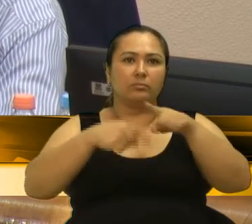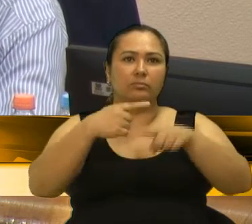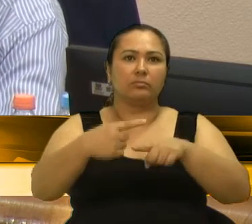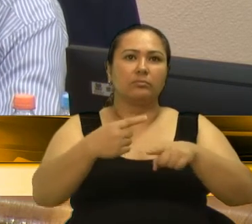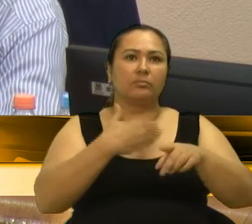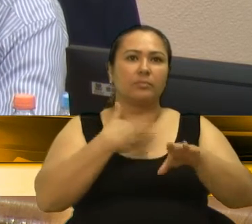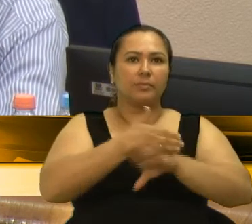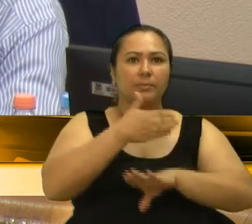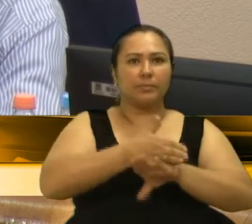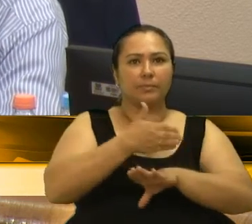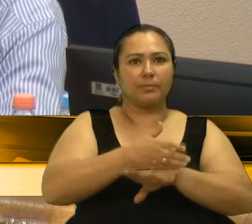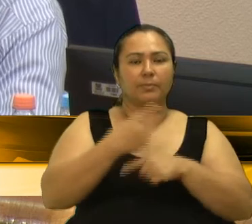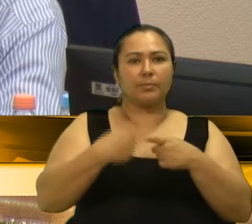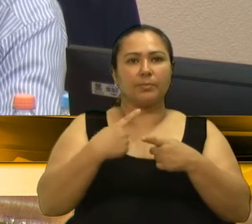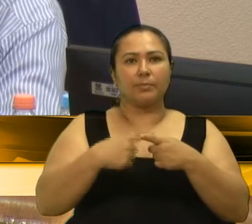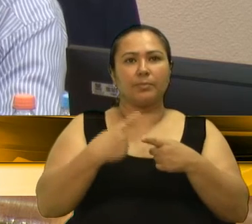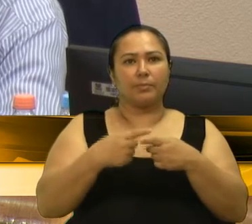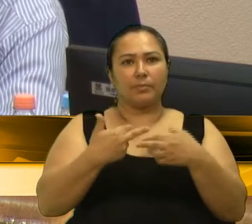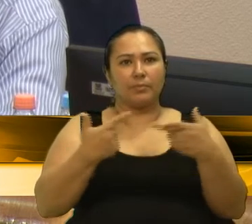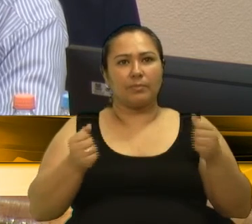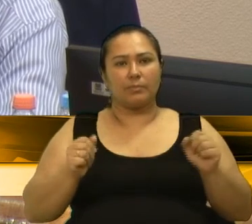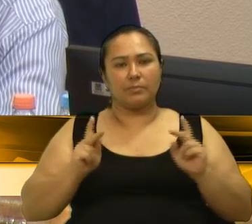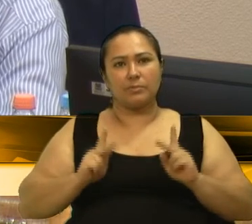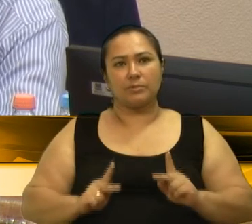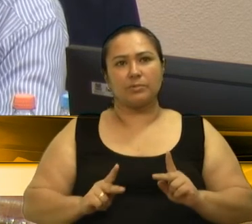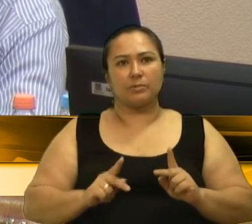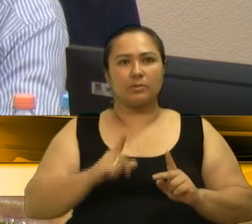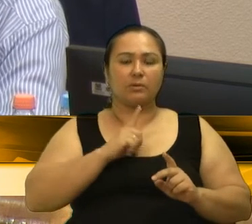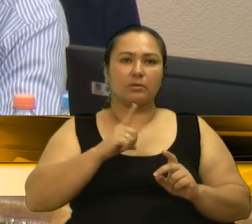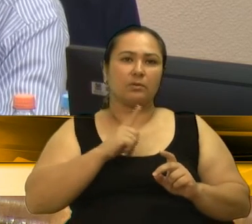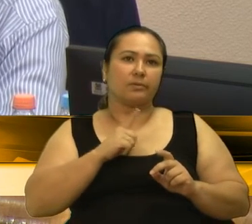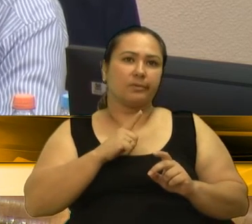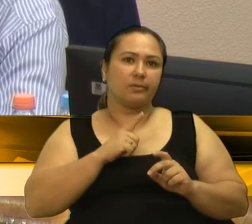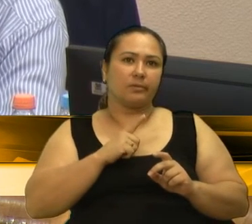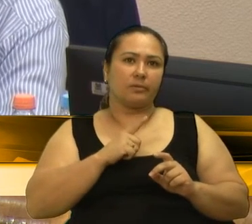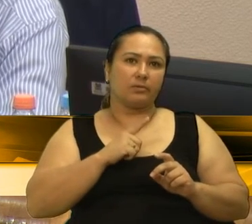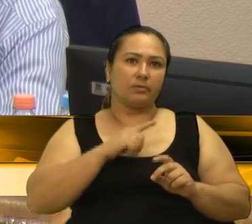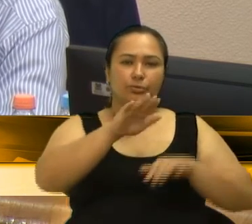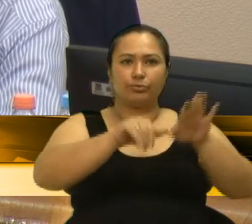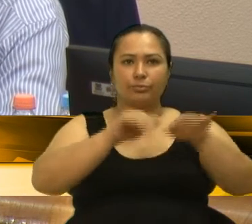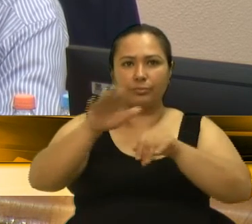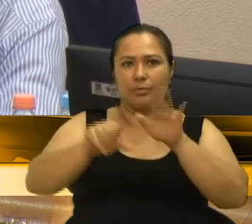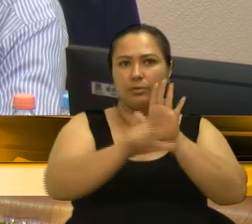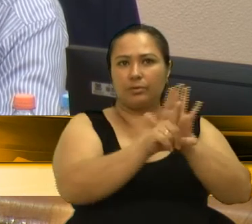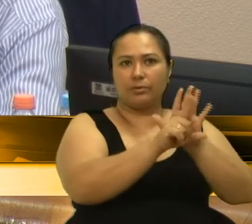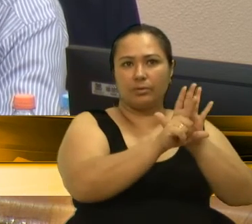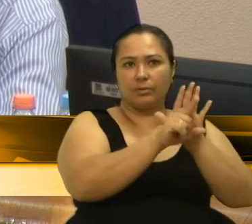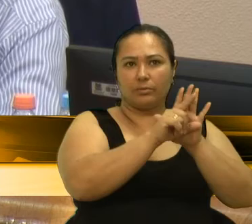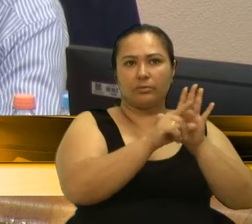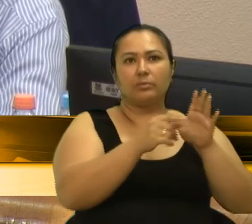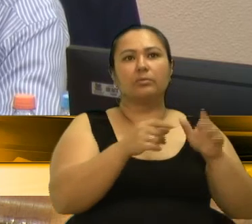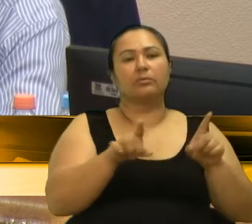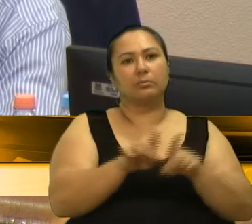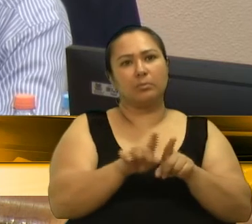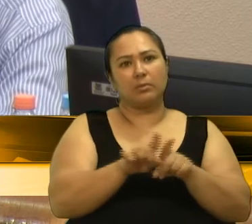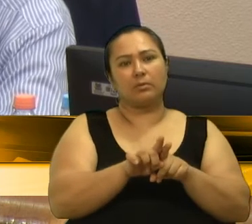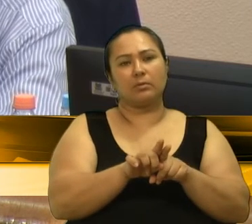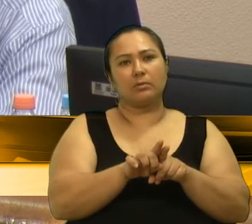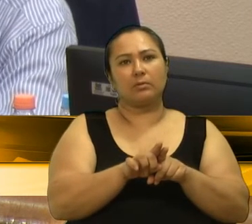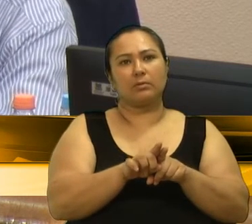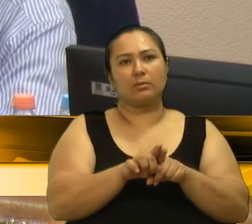por conseguinte, o processo, a ocasião em que as partes serão dela intimadas, na forma da legislação pertinente, inclusive para requerer o que